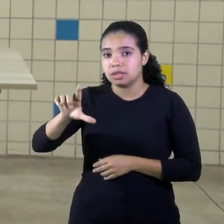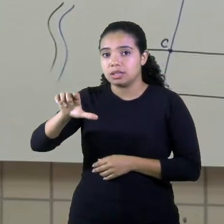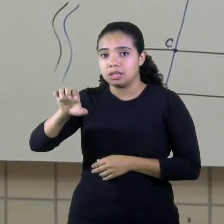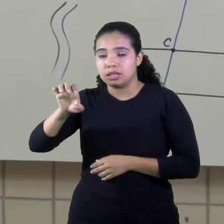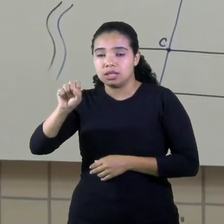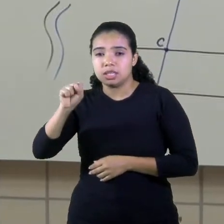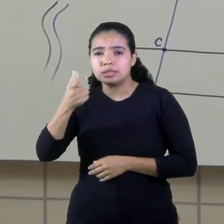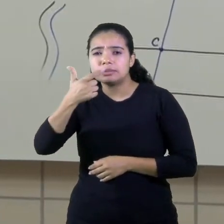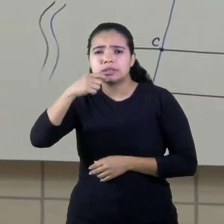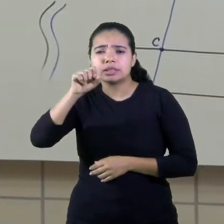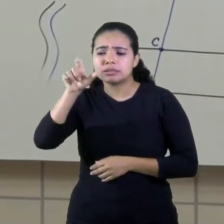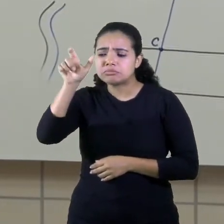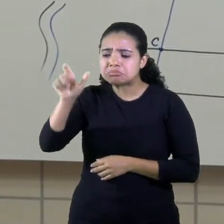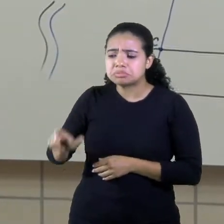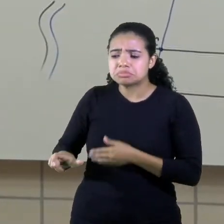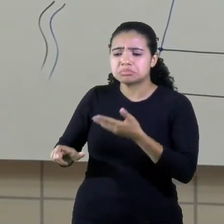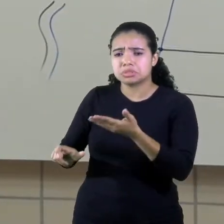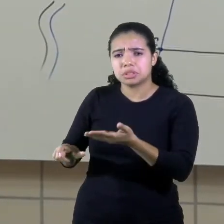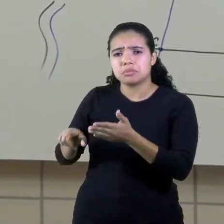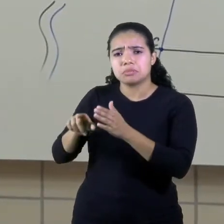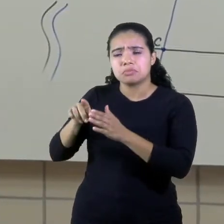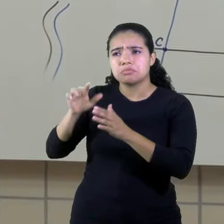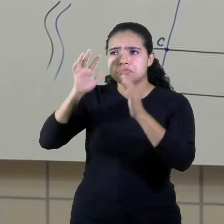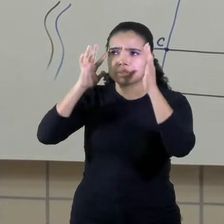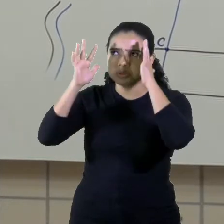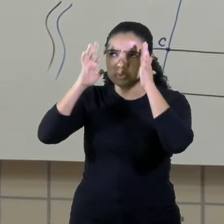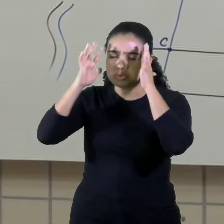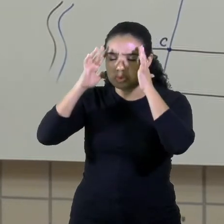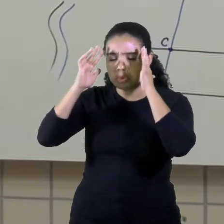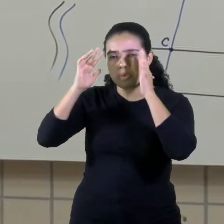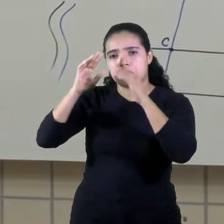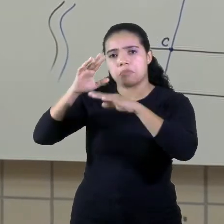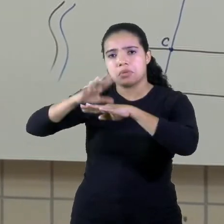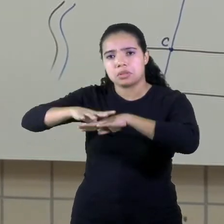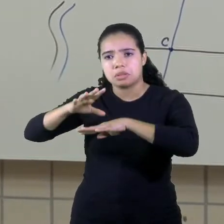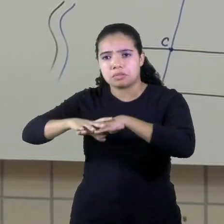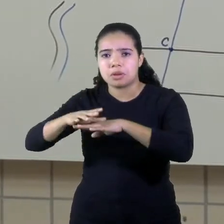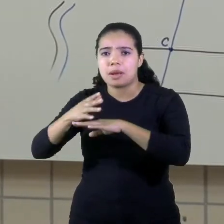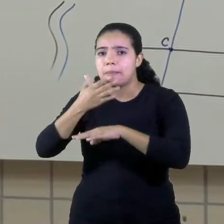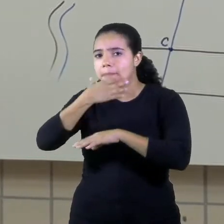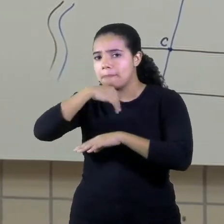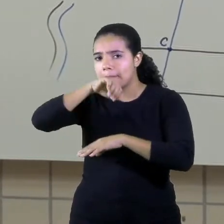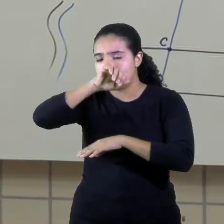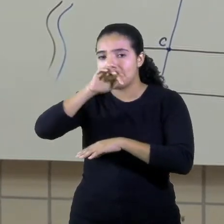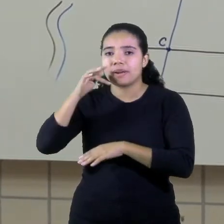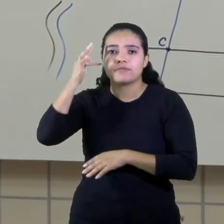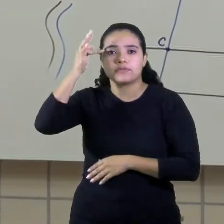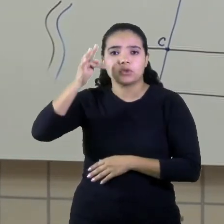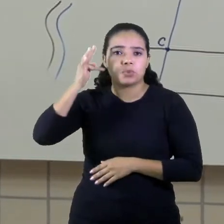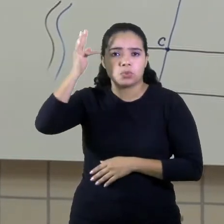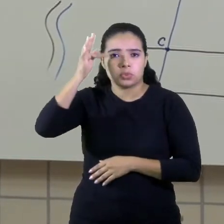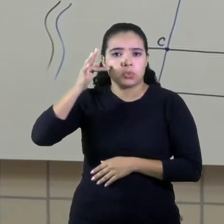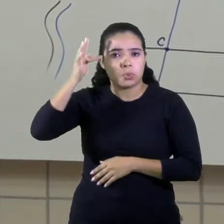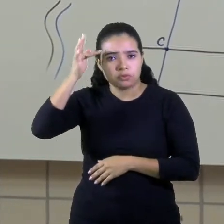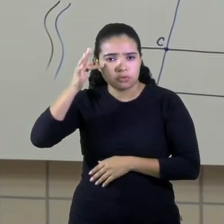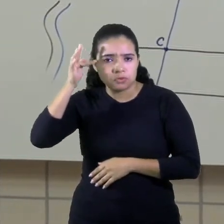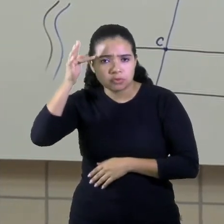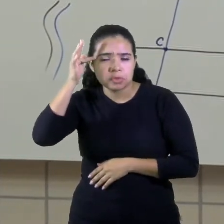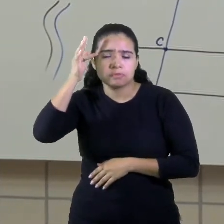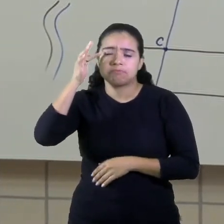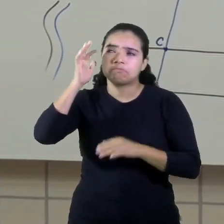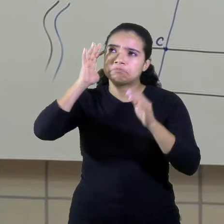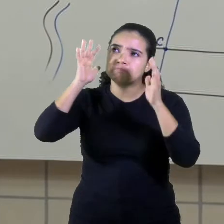Tales, né? Tales foi um grande pensador matemático, pai da filosofia, ok? Na época as pessoas